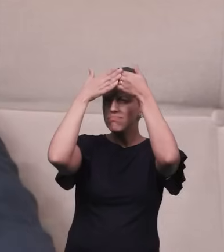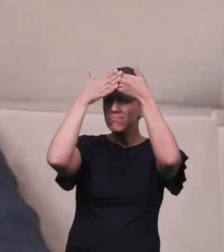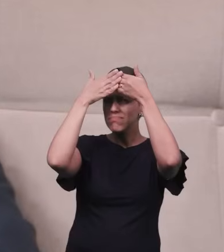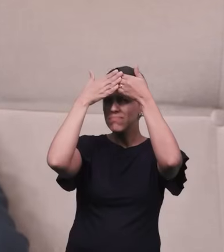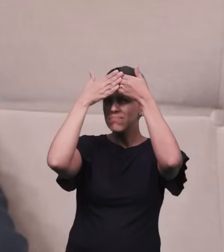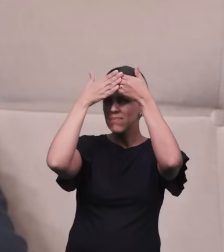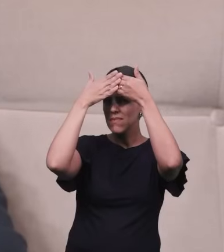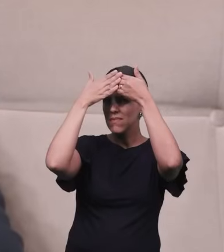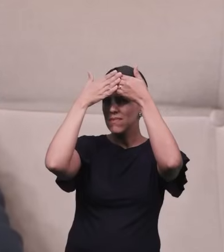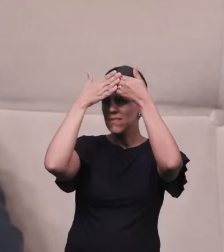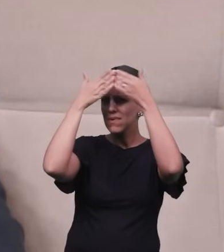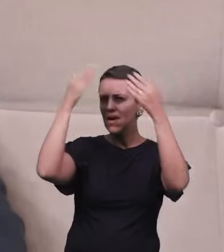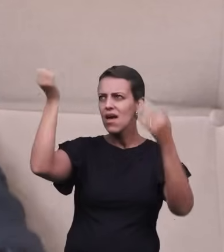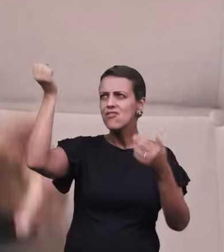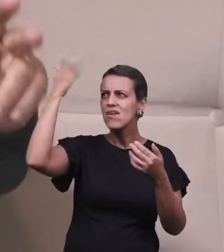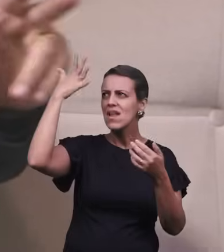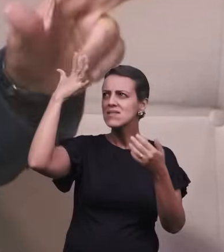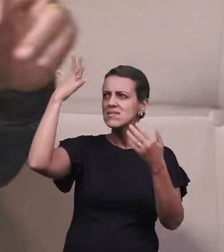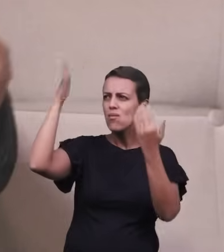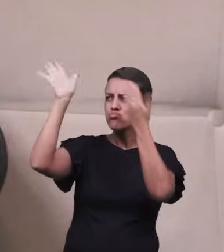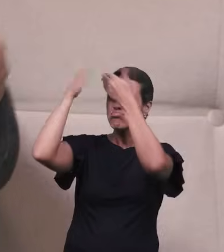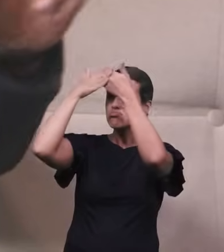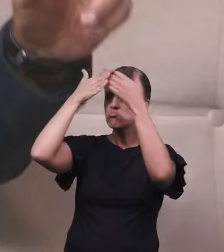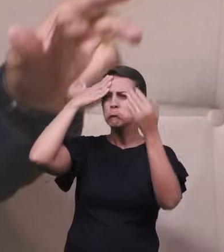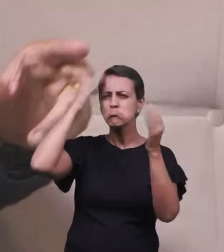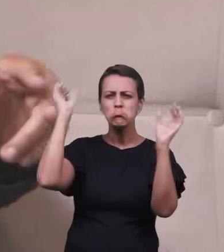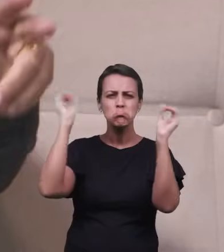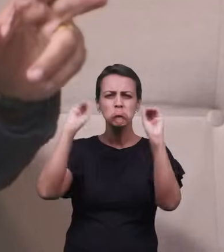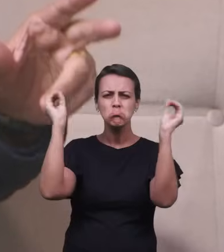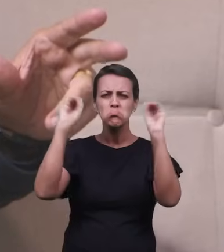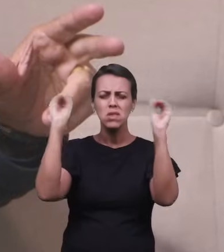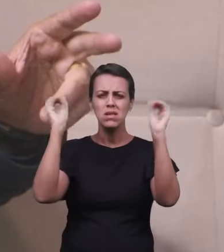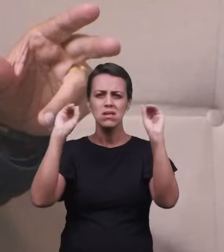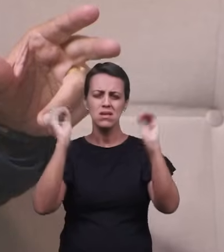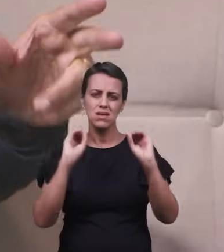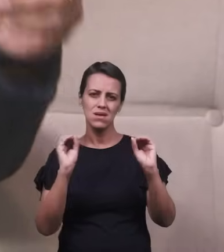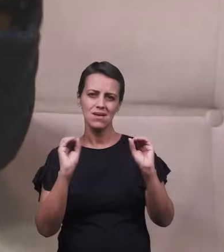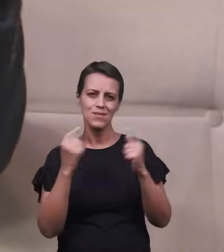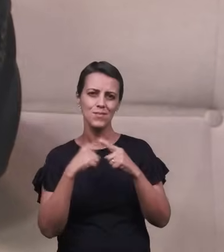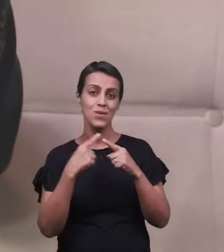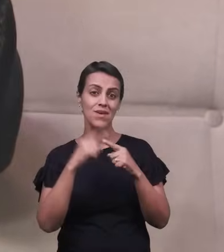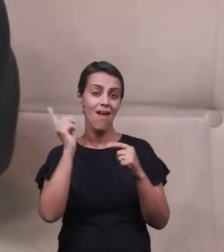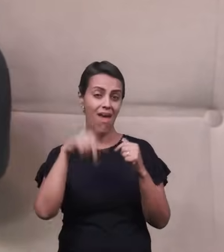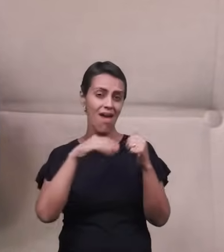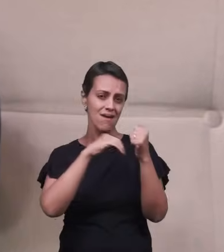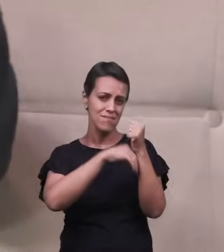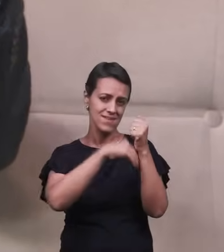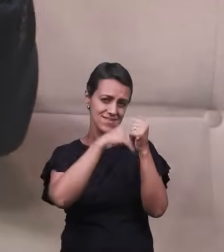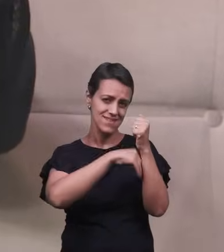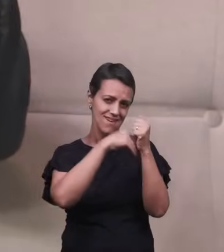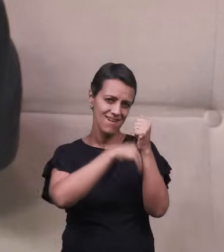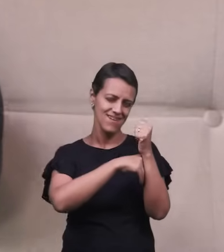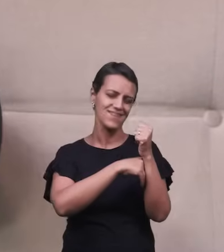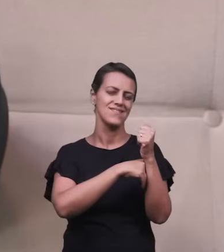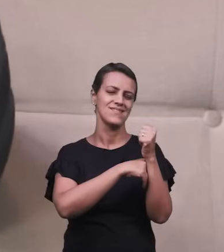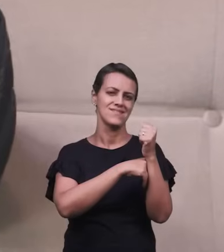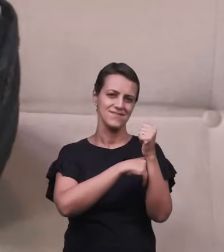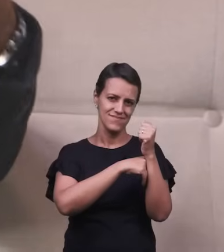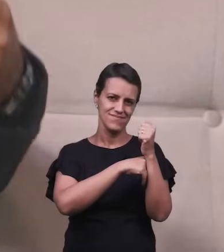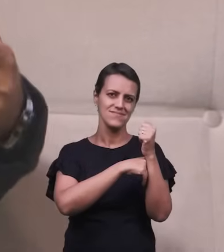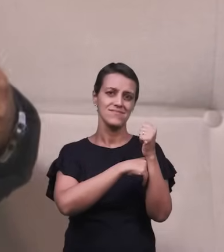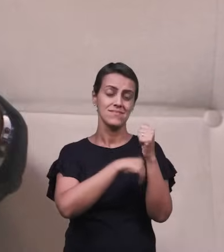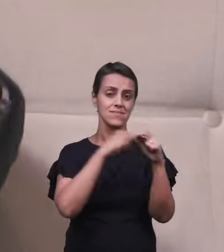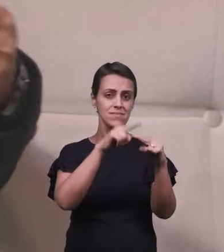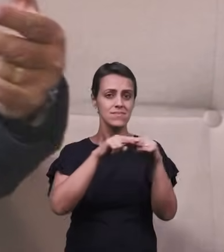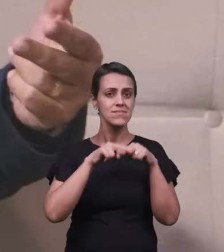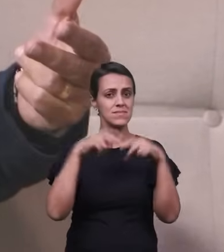entender a luz, não. A revelação, o profético, os mistérios em si, né, na sua própria razão. É